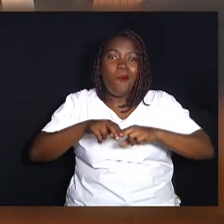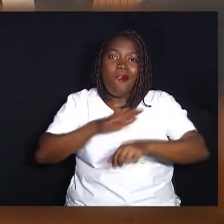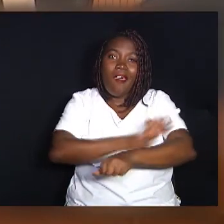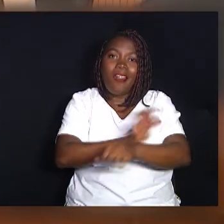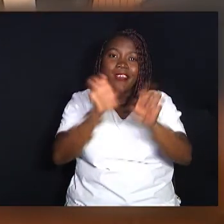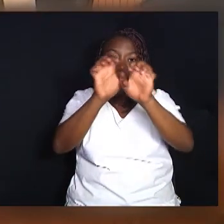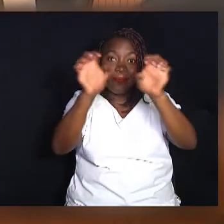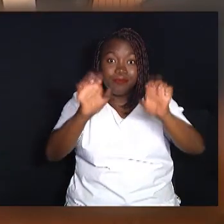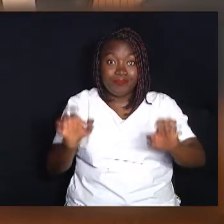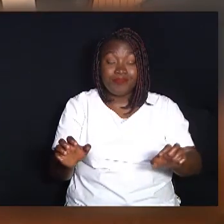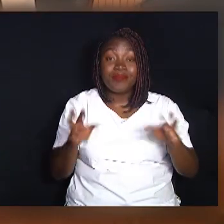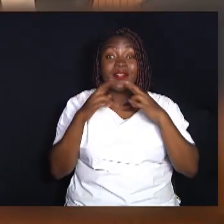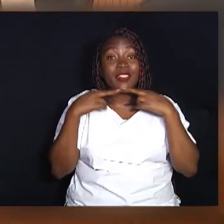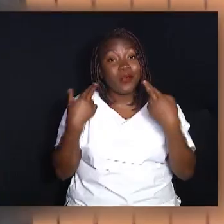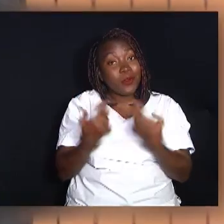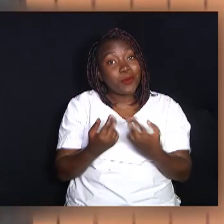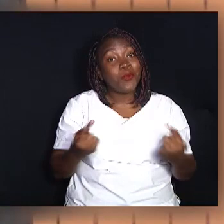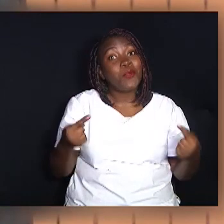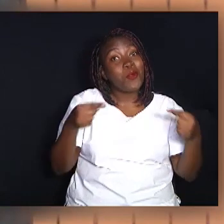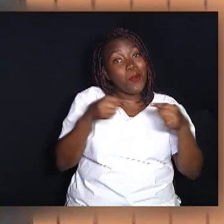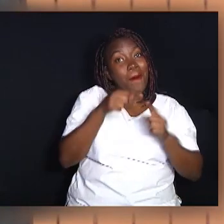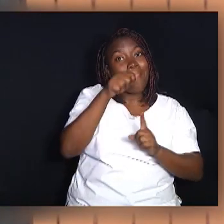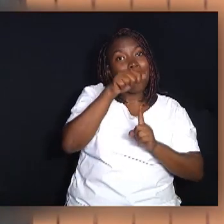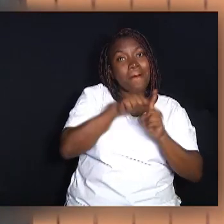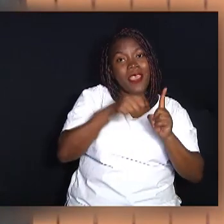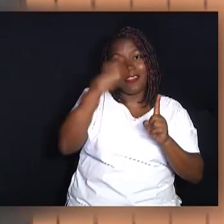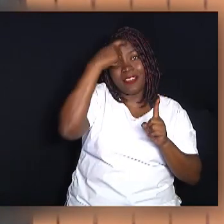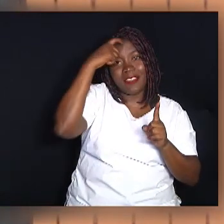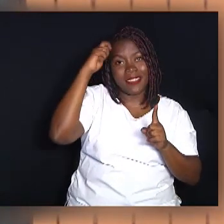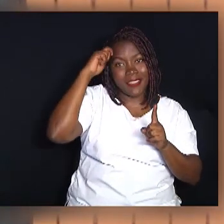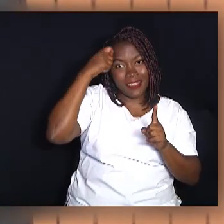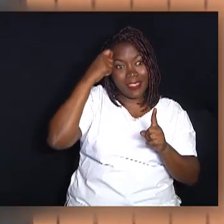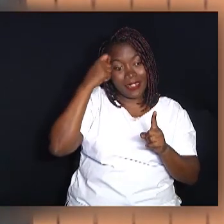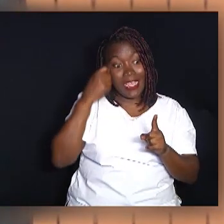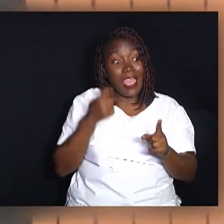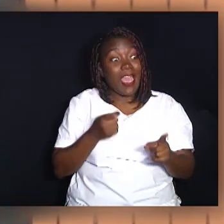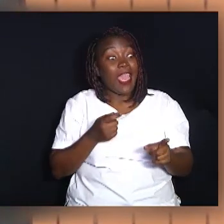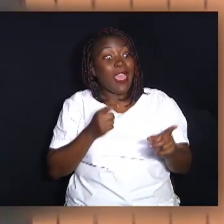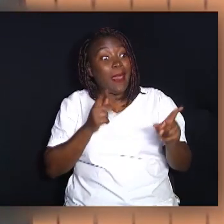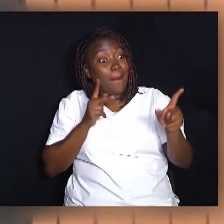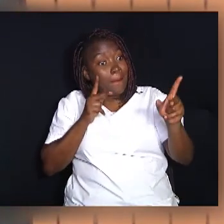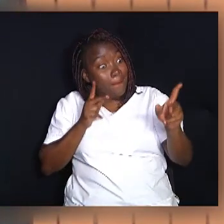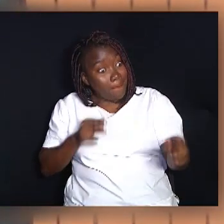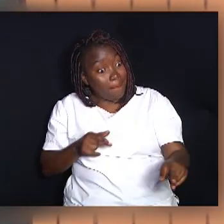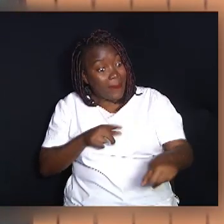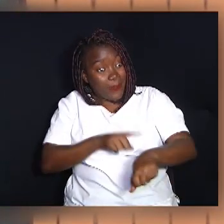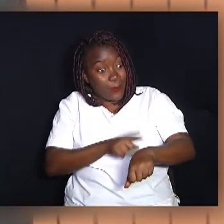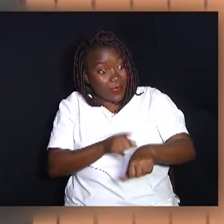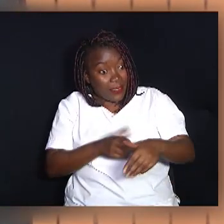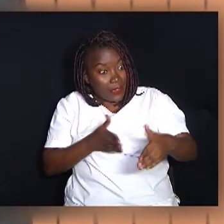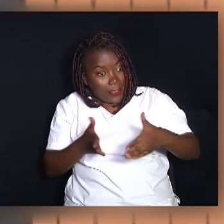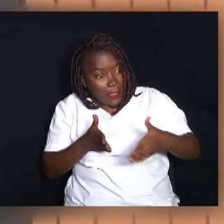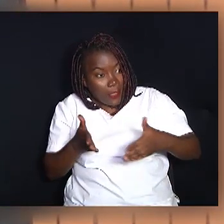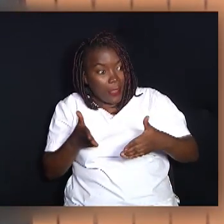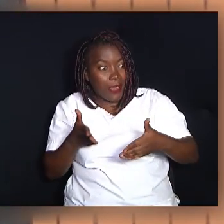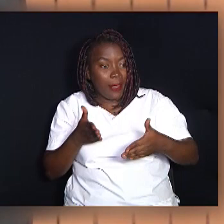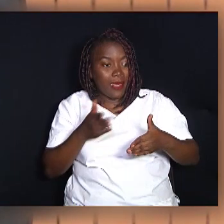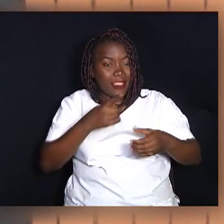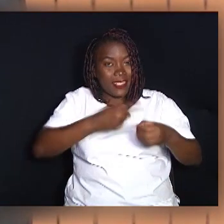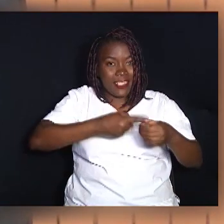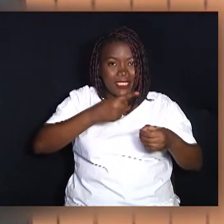ações do Mês da Consciência Negra. Ao mesmo tempo que a gente tem essa cidade marcada por